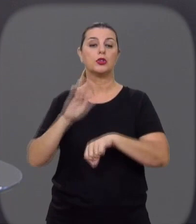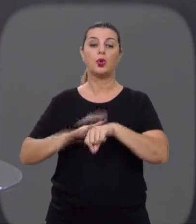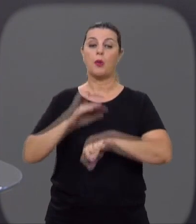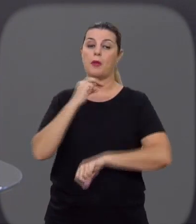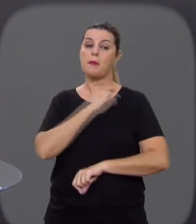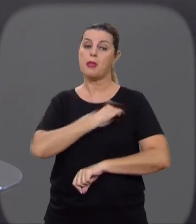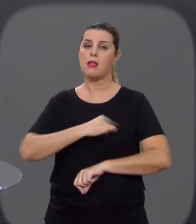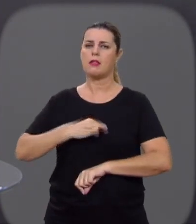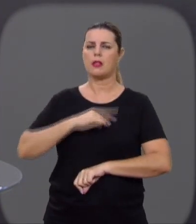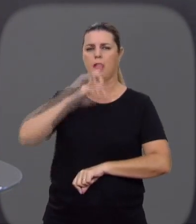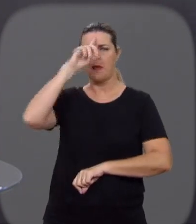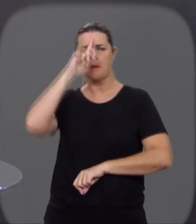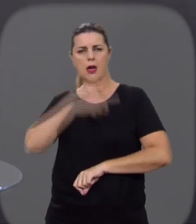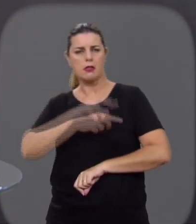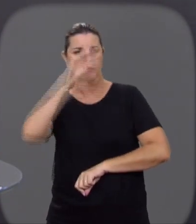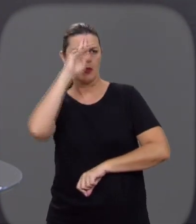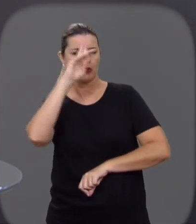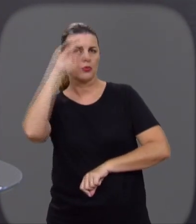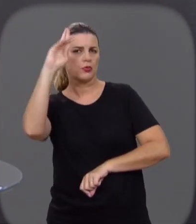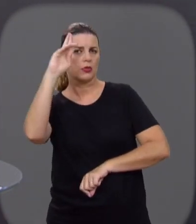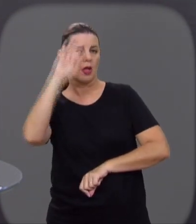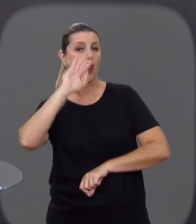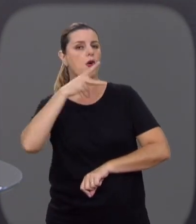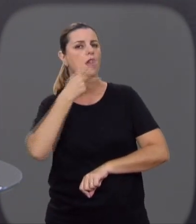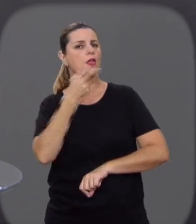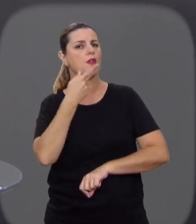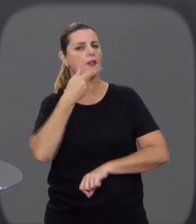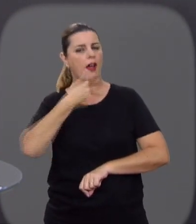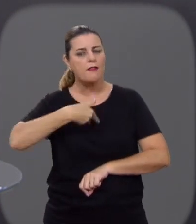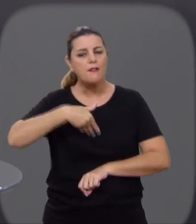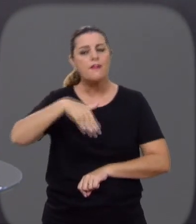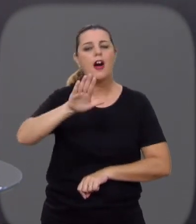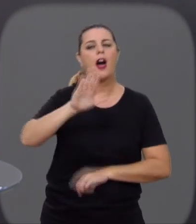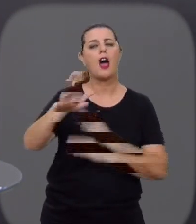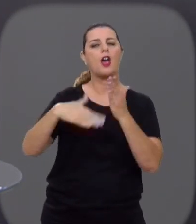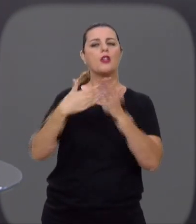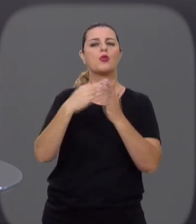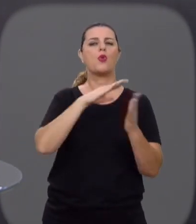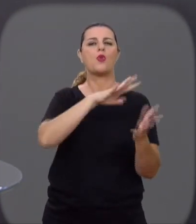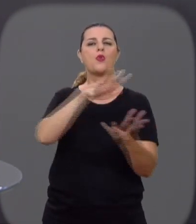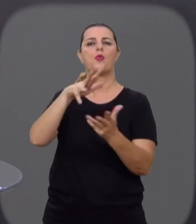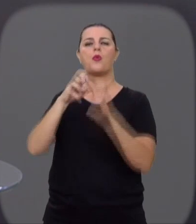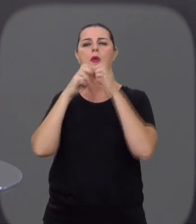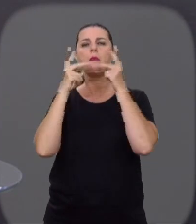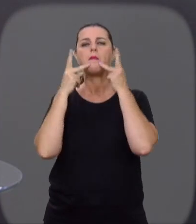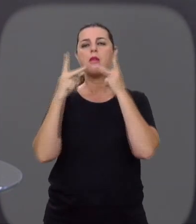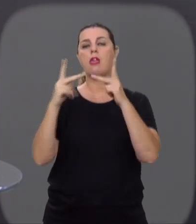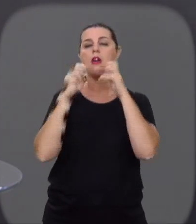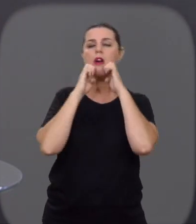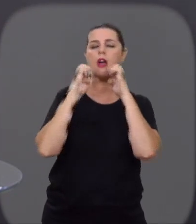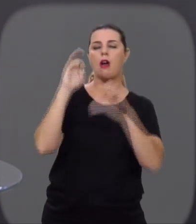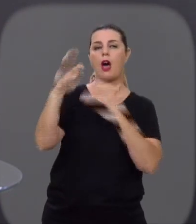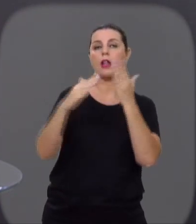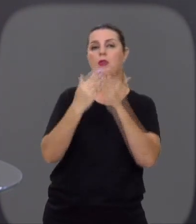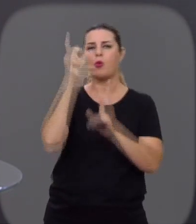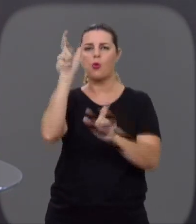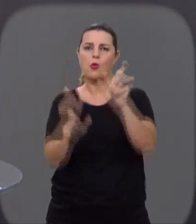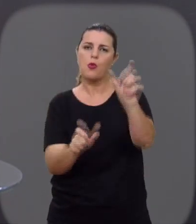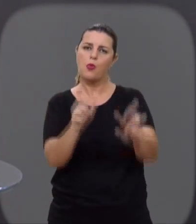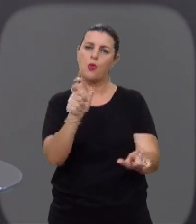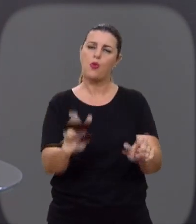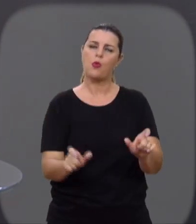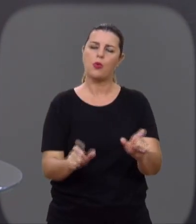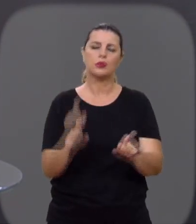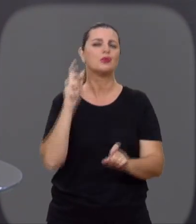ministerial, aquele mandamento do Senhor quando ele diz: ide por todo mundo e pregar o Evangelho a toda criatura.